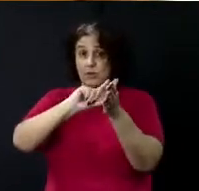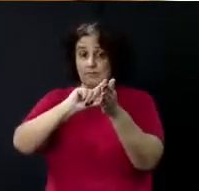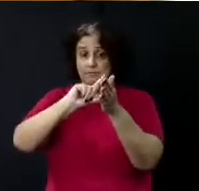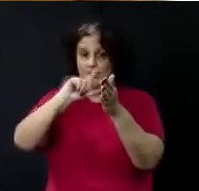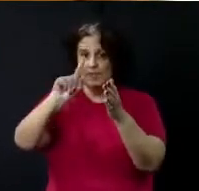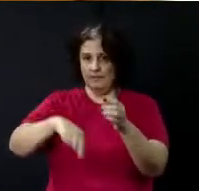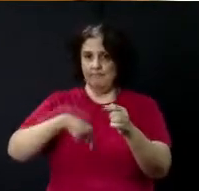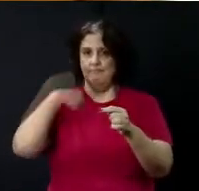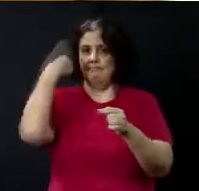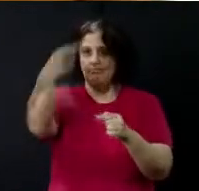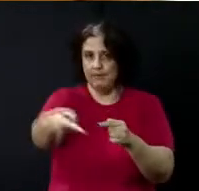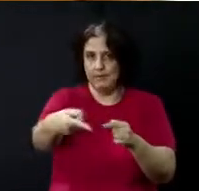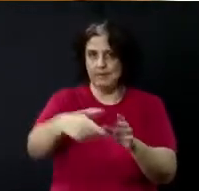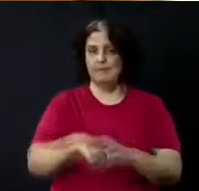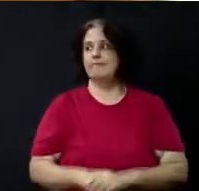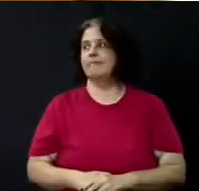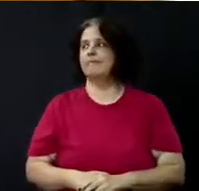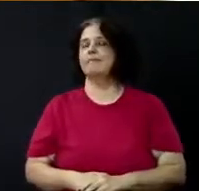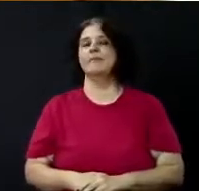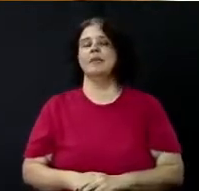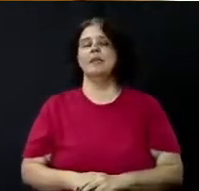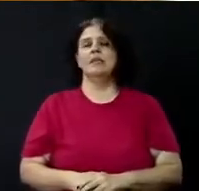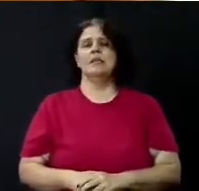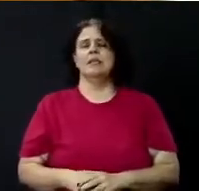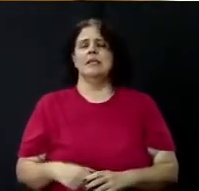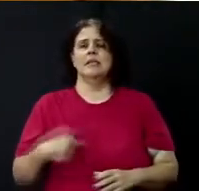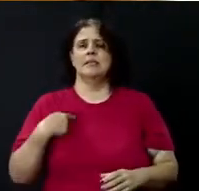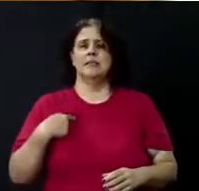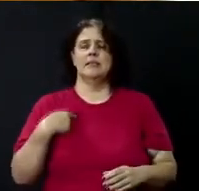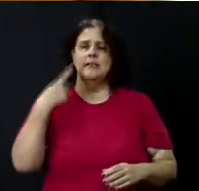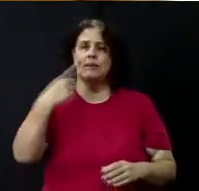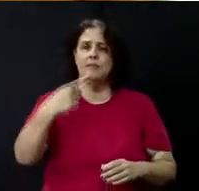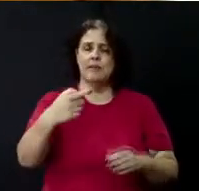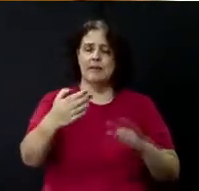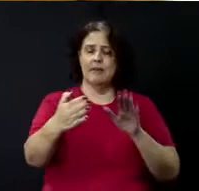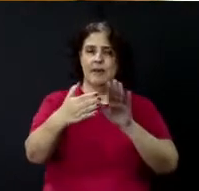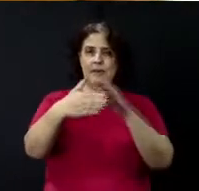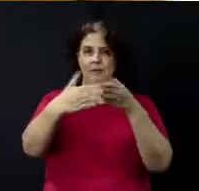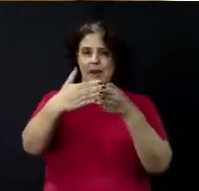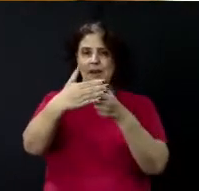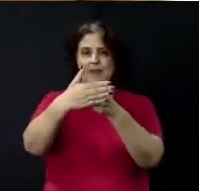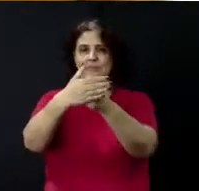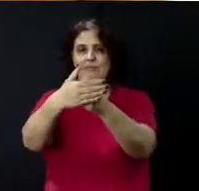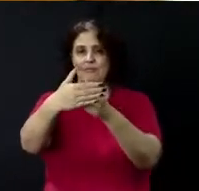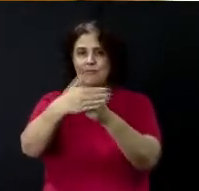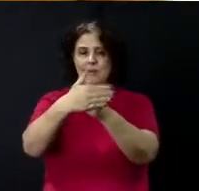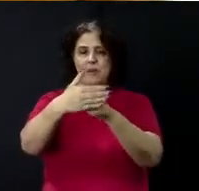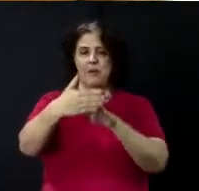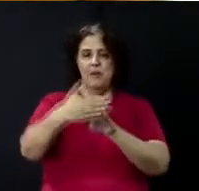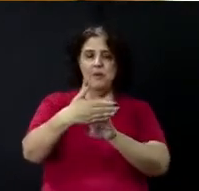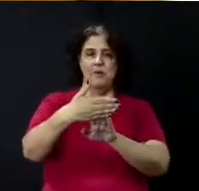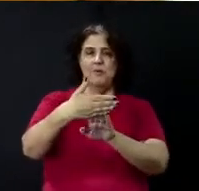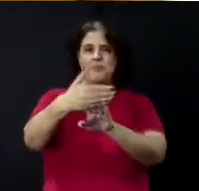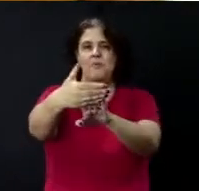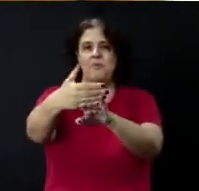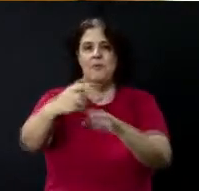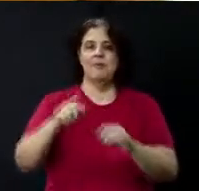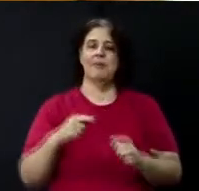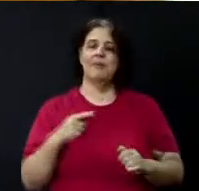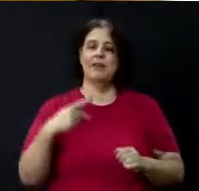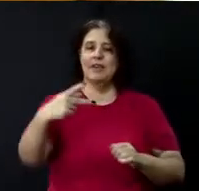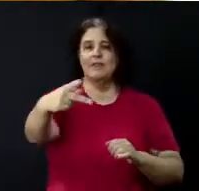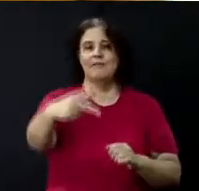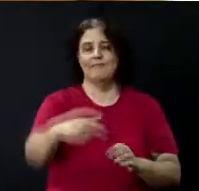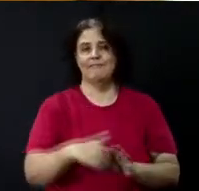sempre rompe a barreira para frente. Assim é com a salvação. Existe